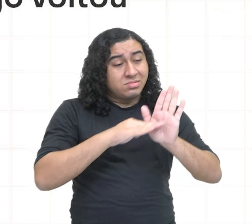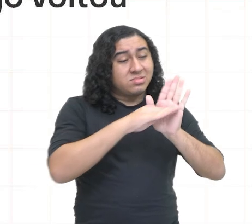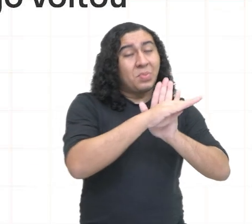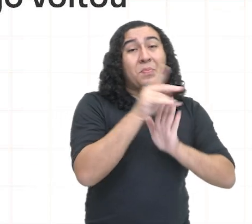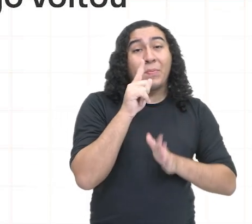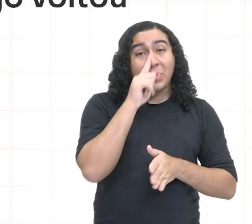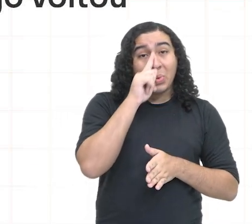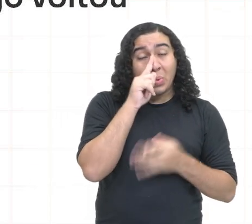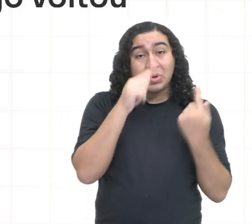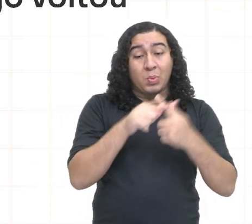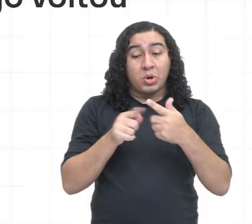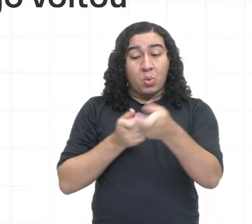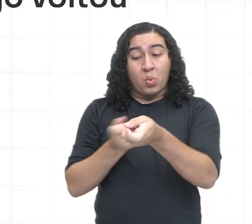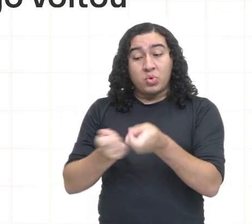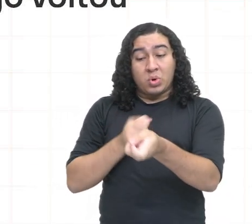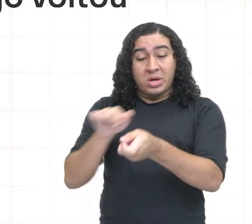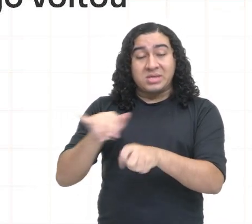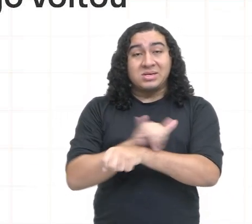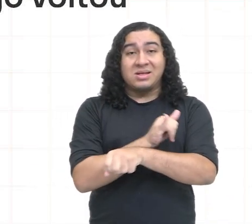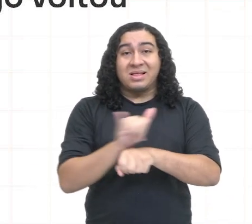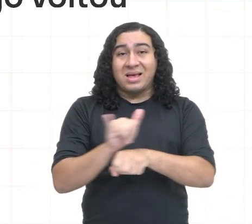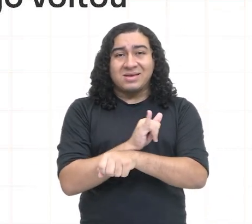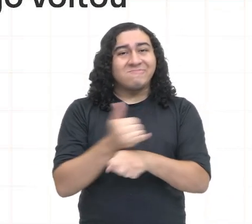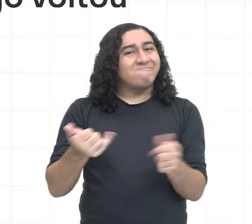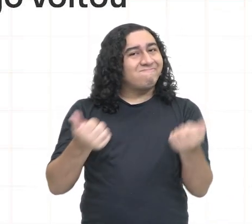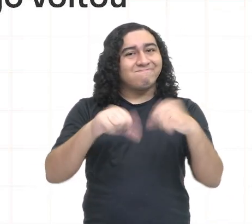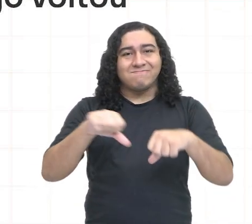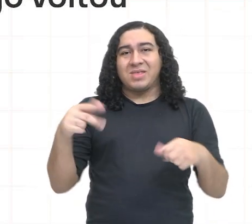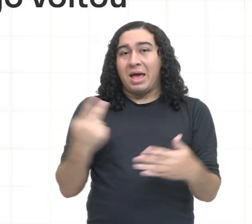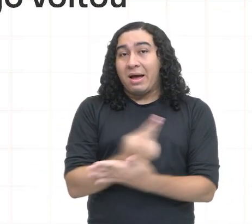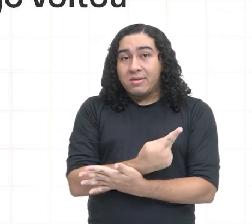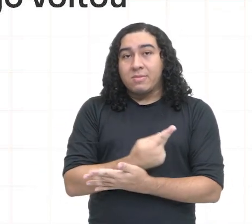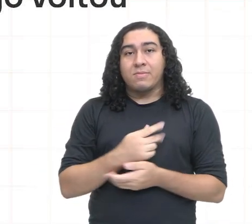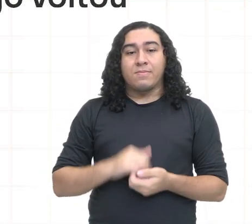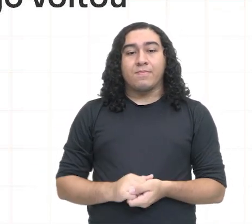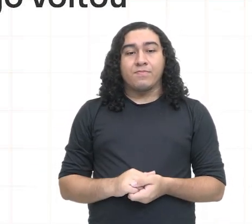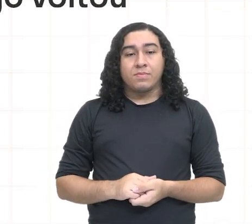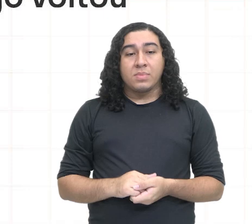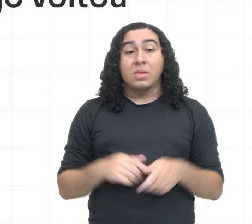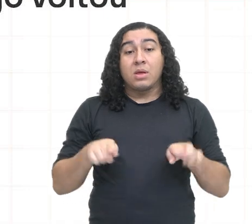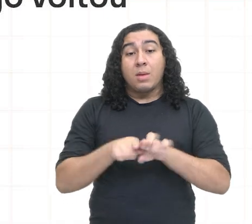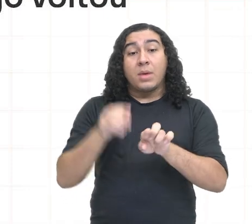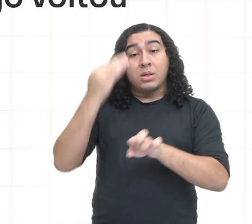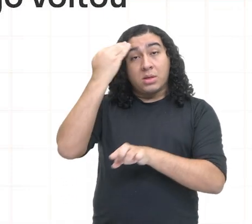as medidas de controle não foram suficientes. Então, compreenda que